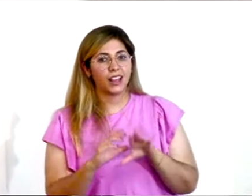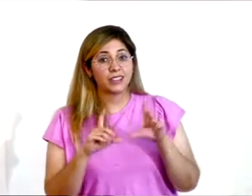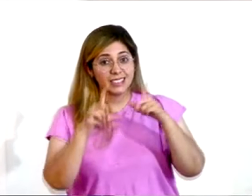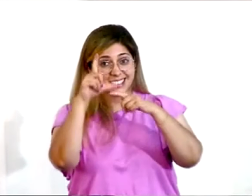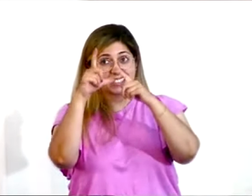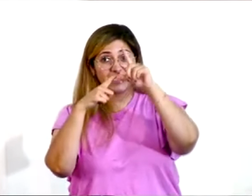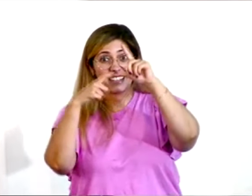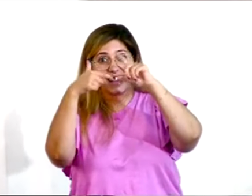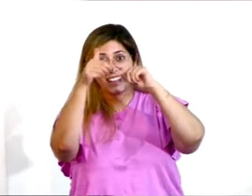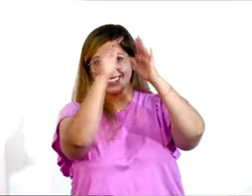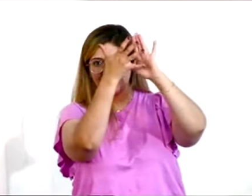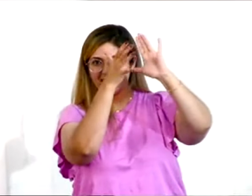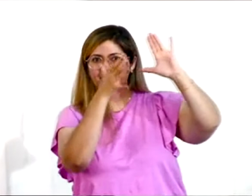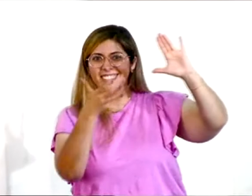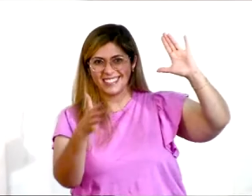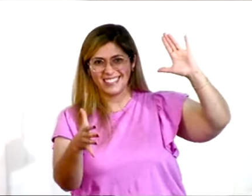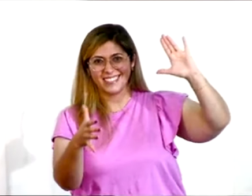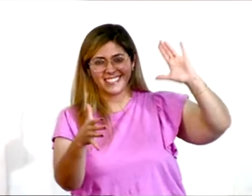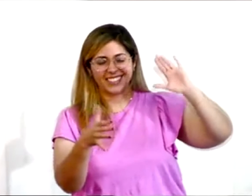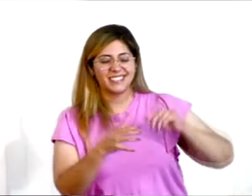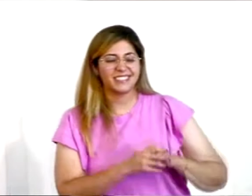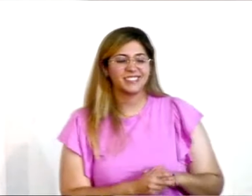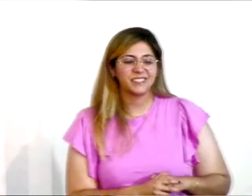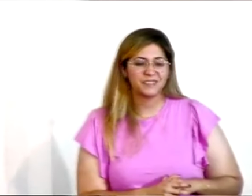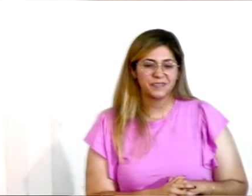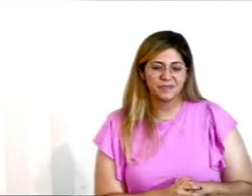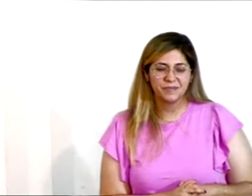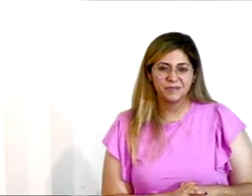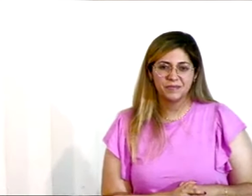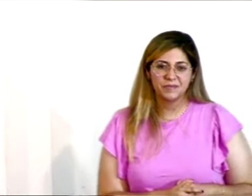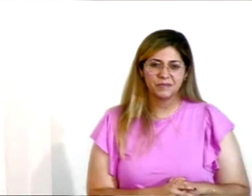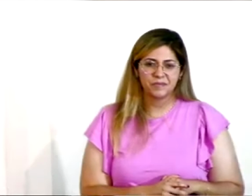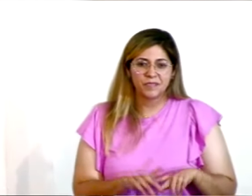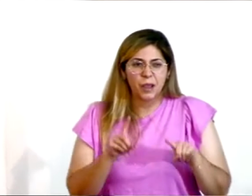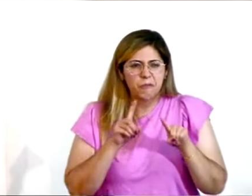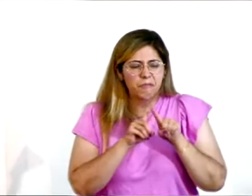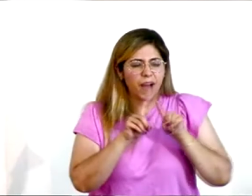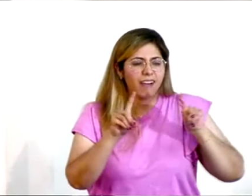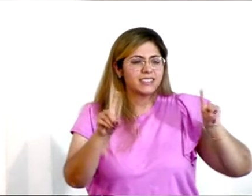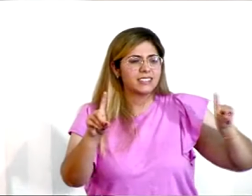as luzes de Jerusalém estavam apagadas a essa altura. Mas